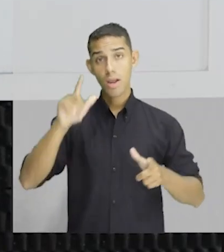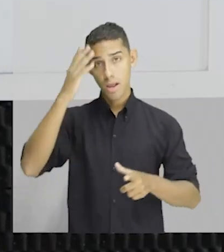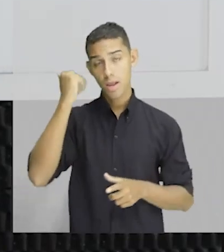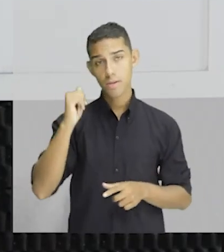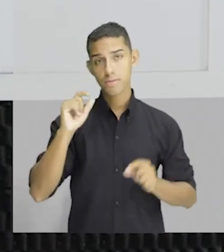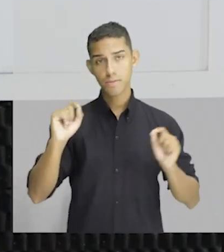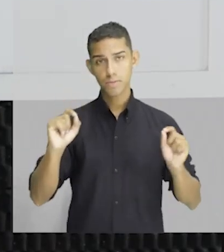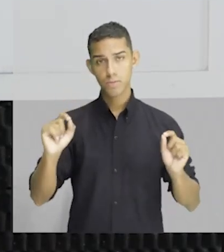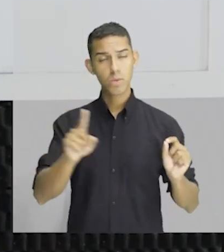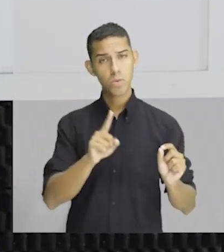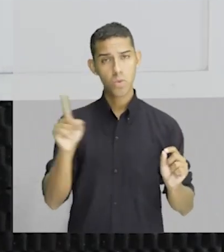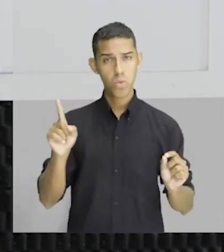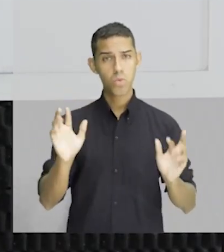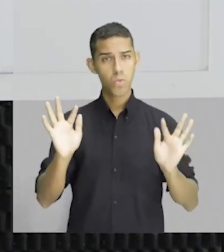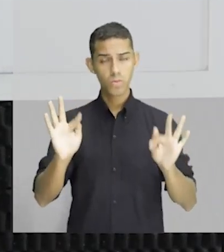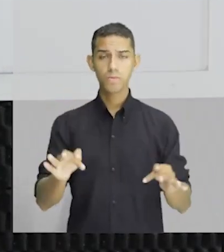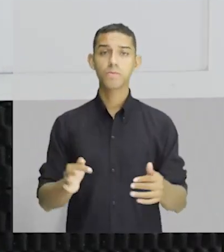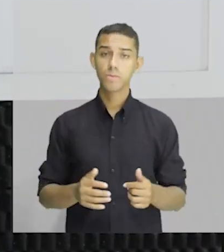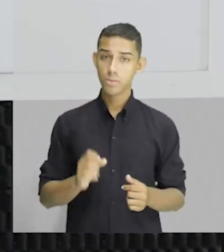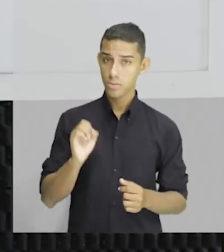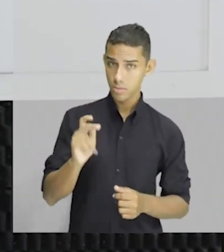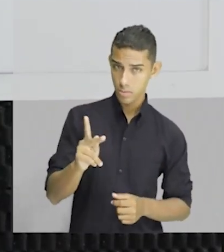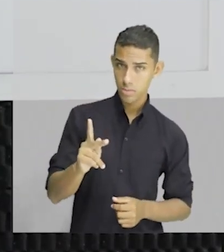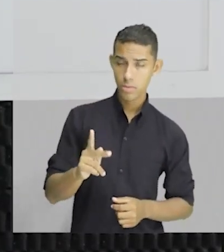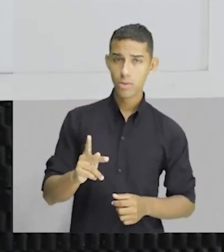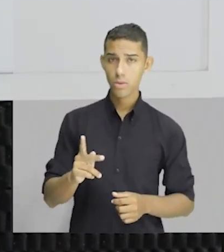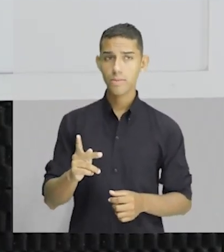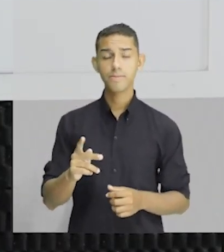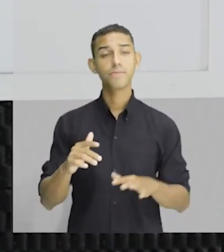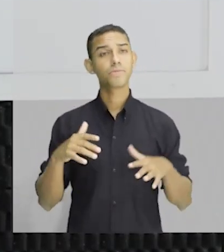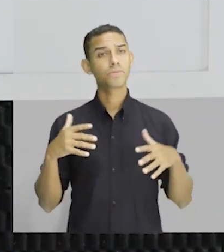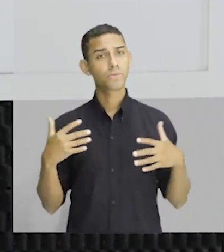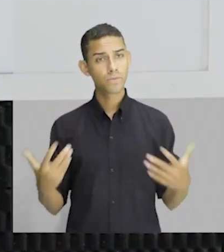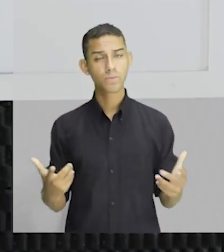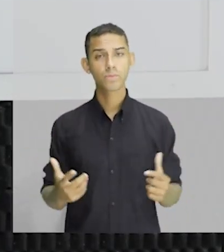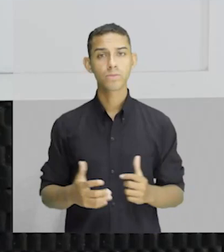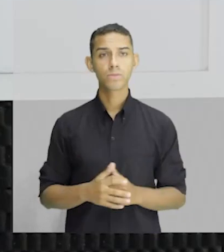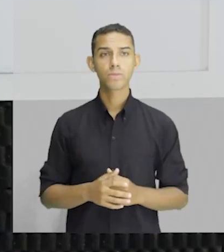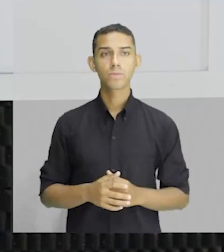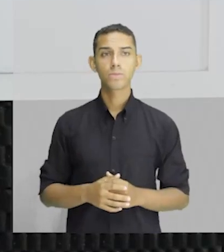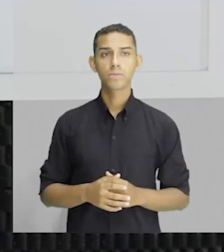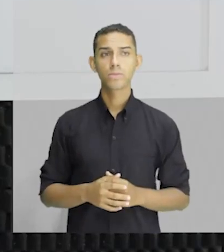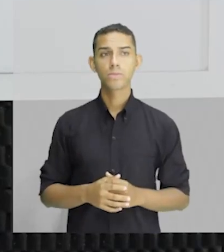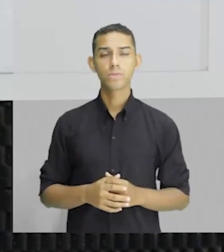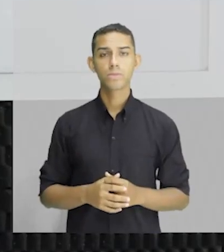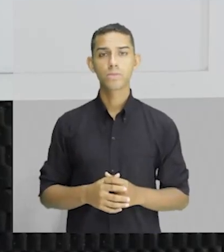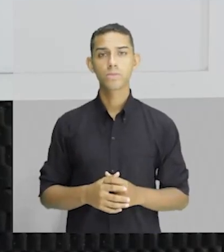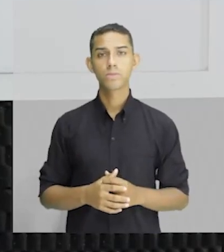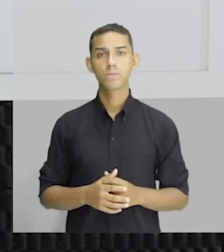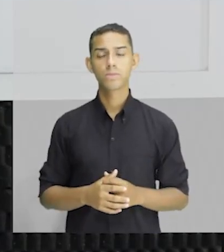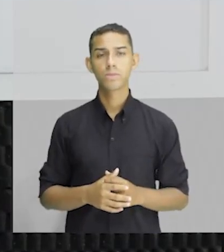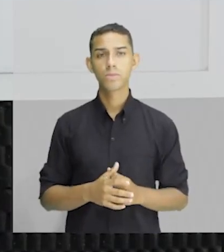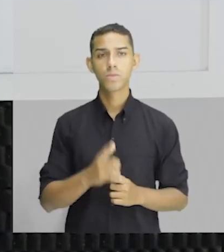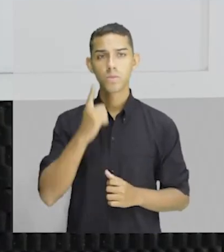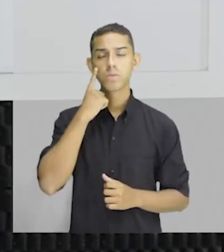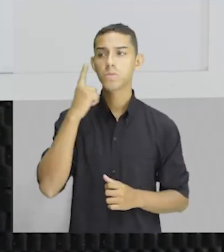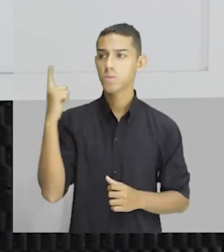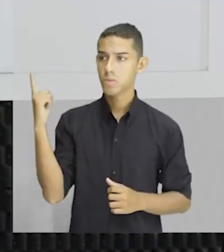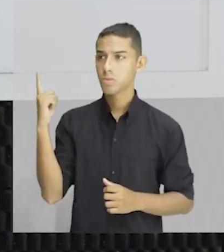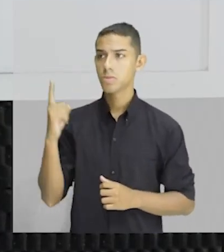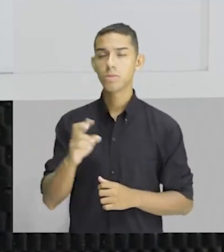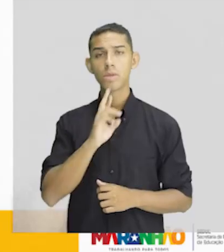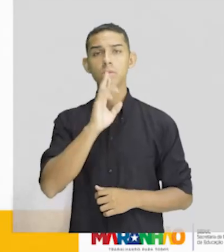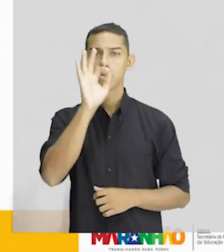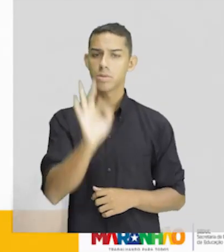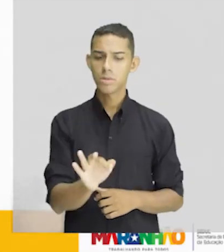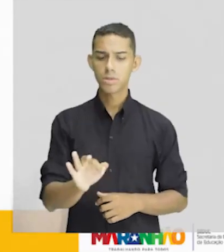final entre elas. Beleza? Então, vamos ver aqui no slide.